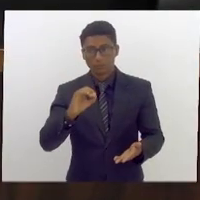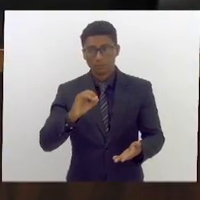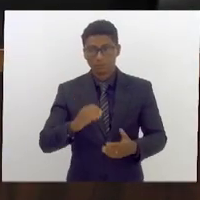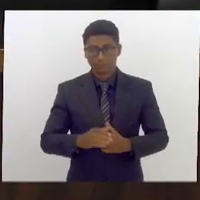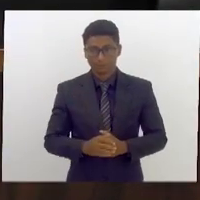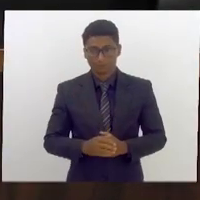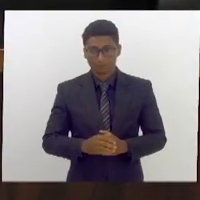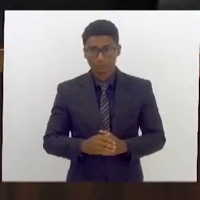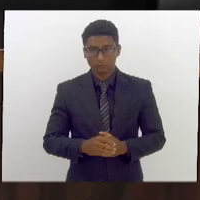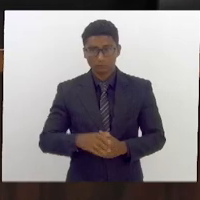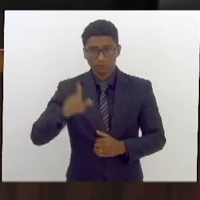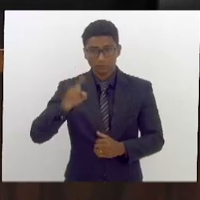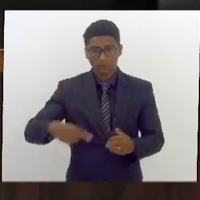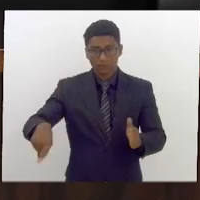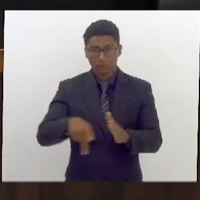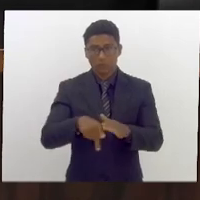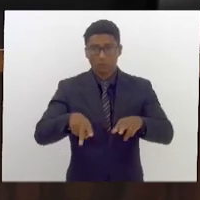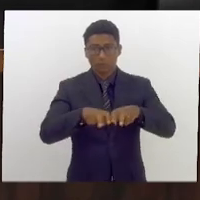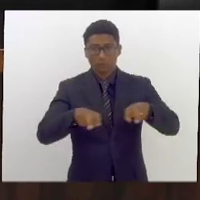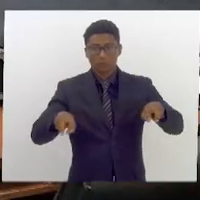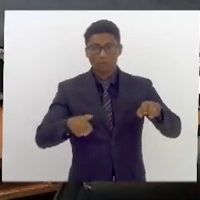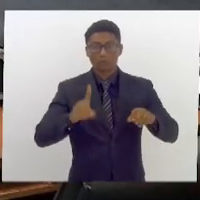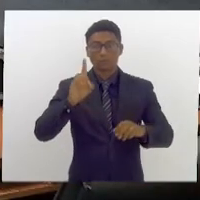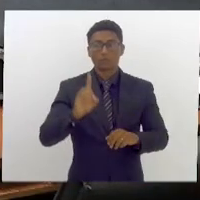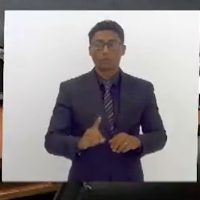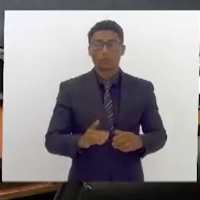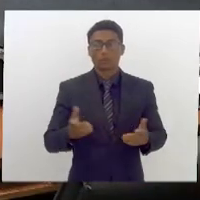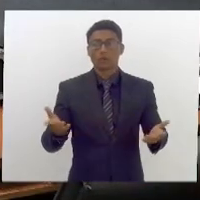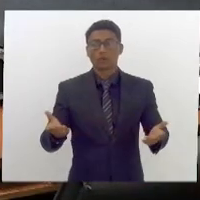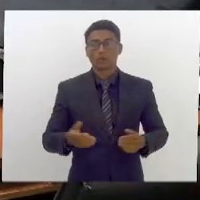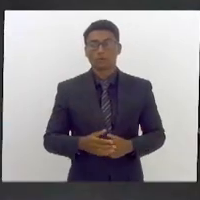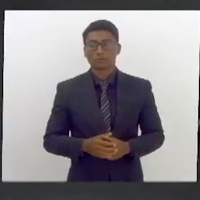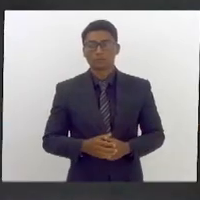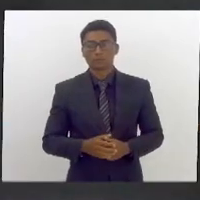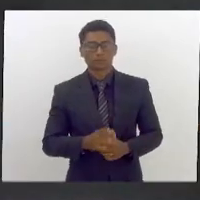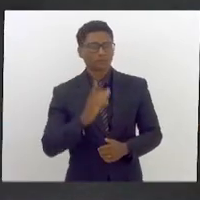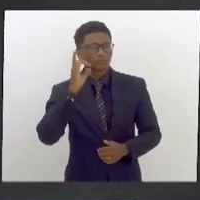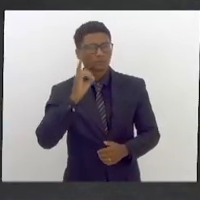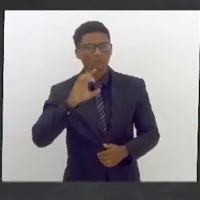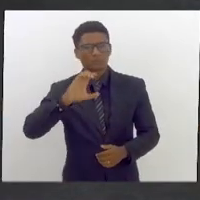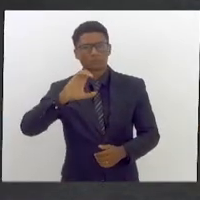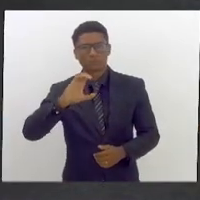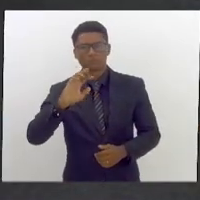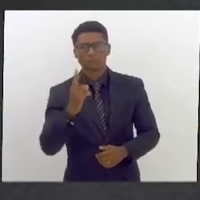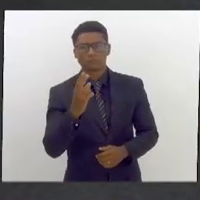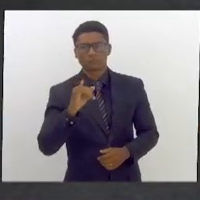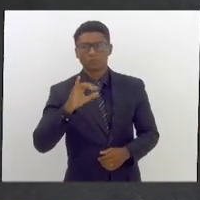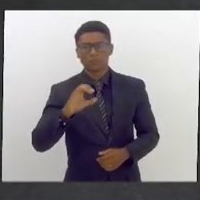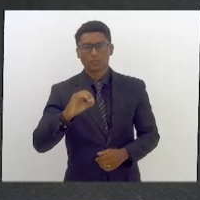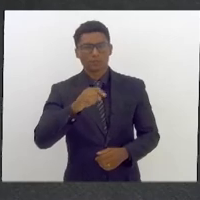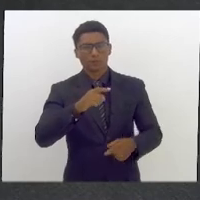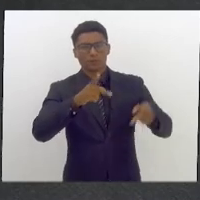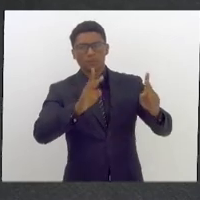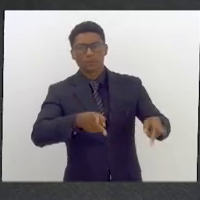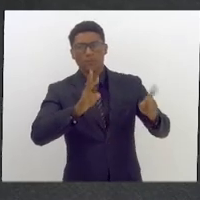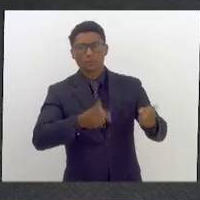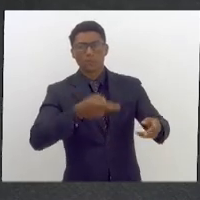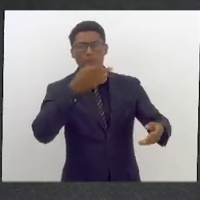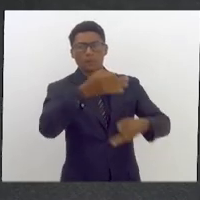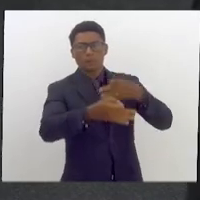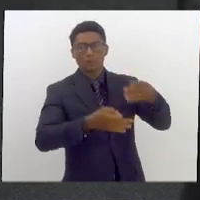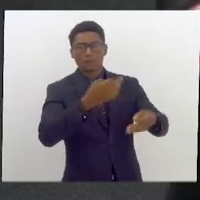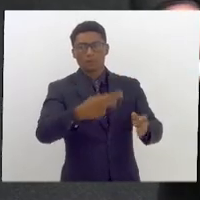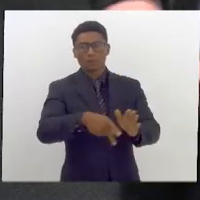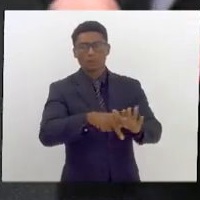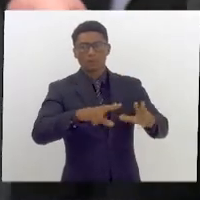é membro da mesa diretora. Mas como é que o deputado Chico Machado constantemente tem dado parecer pela